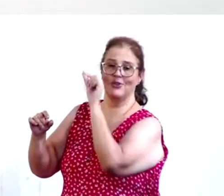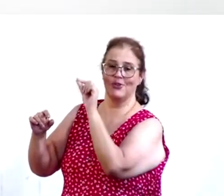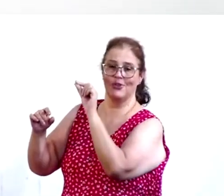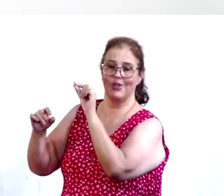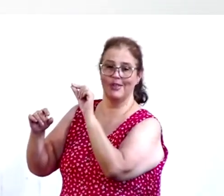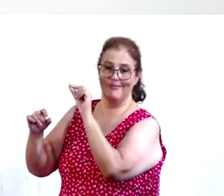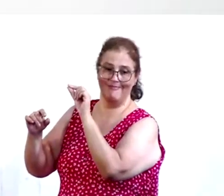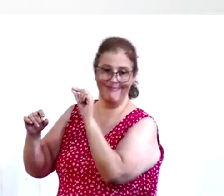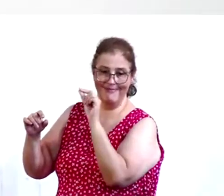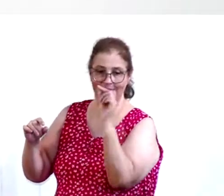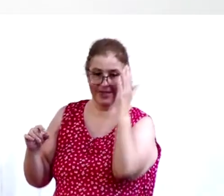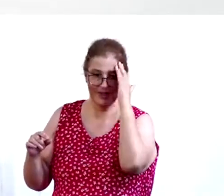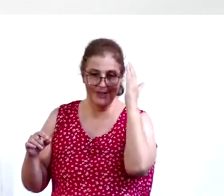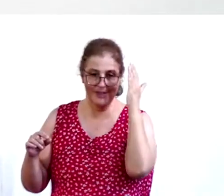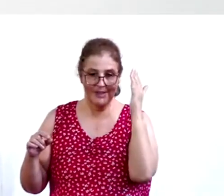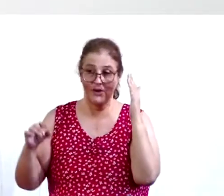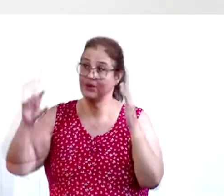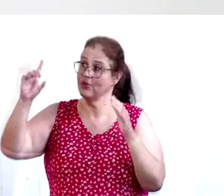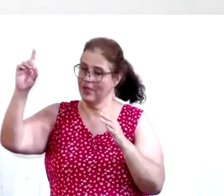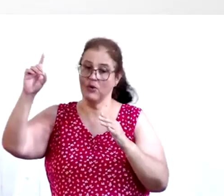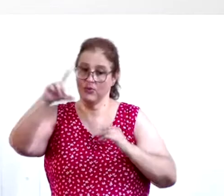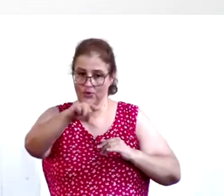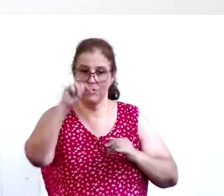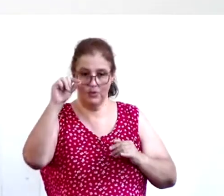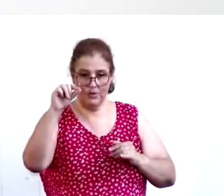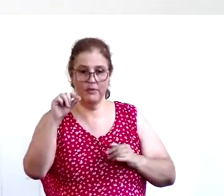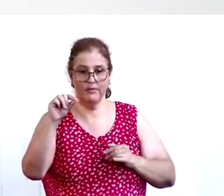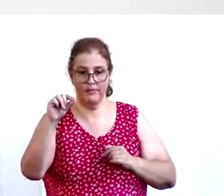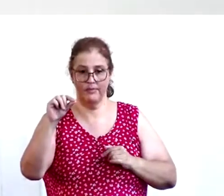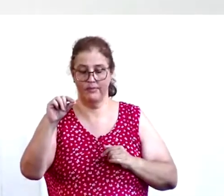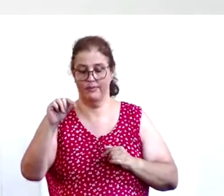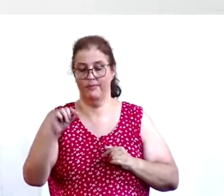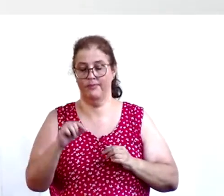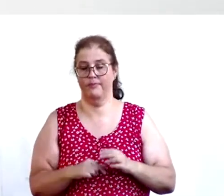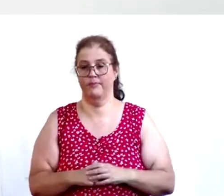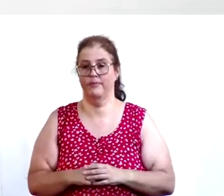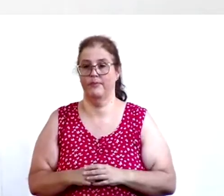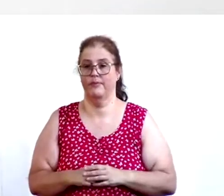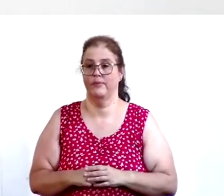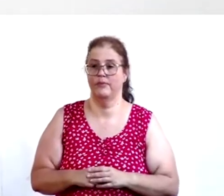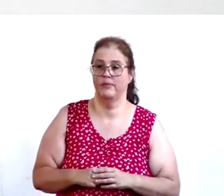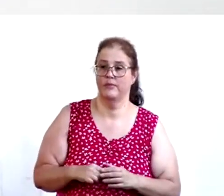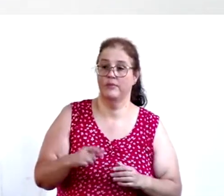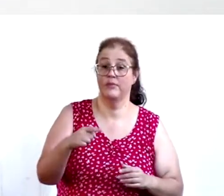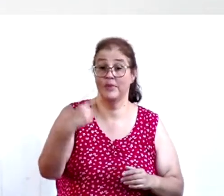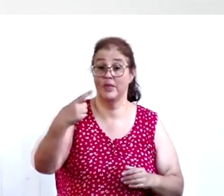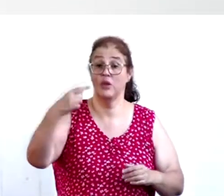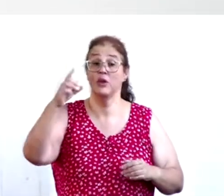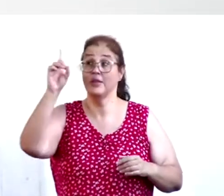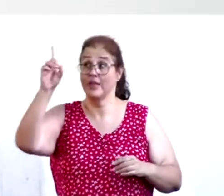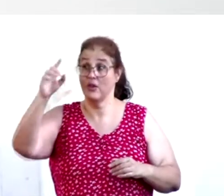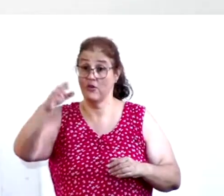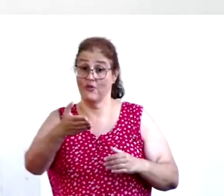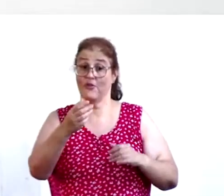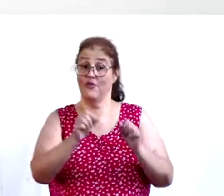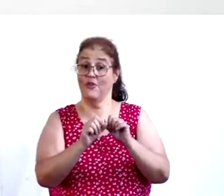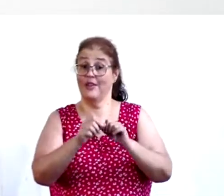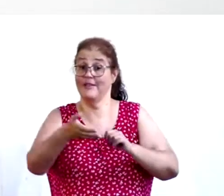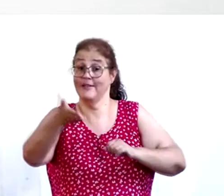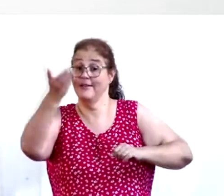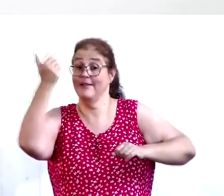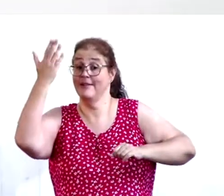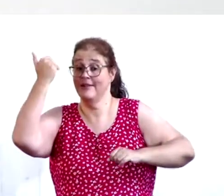ou seja, Ele determinou o destino de vocês, ou seja, Ele pensou antes, ou seja, Ele agiu antes, ou seja,